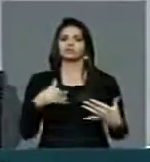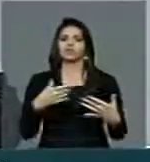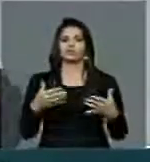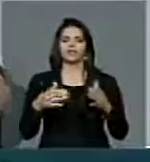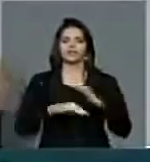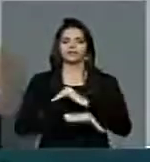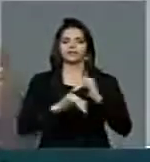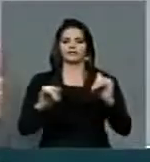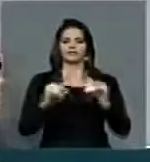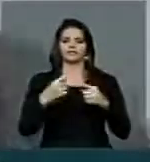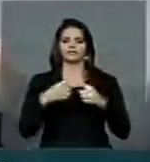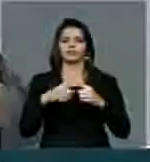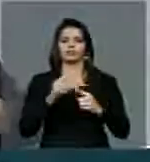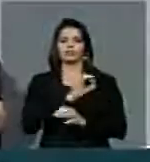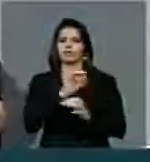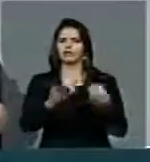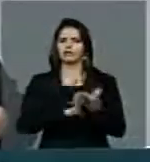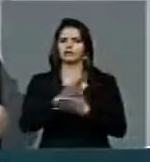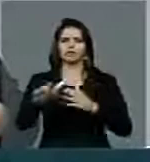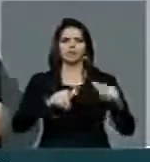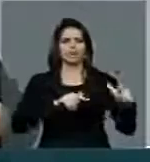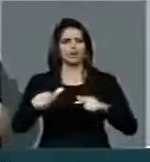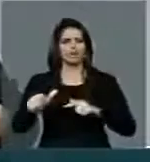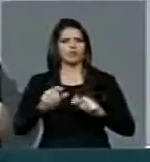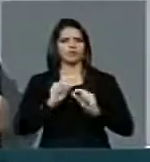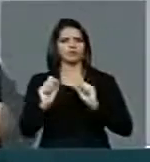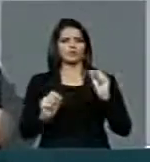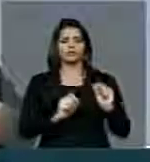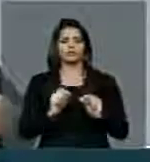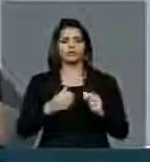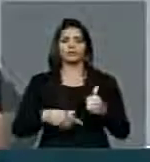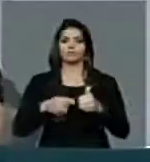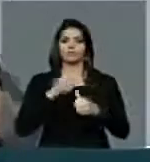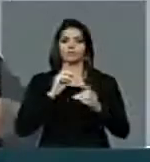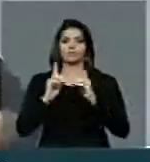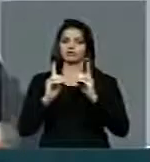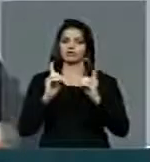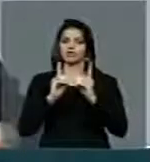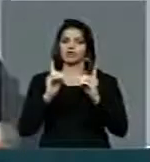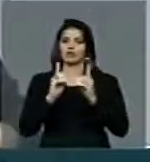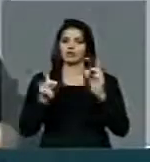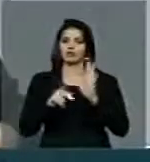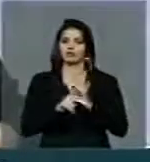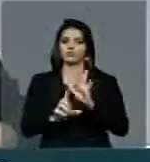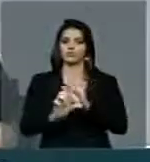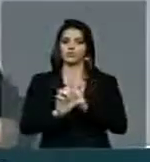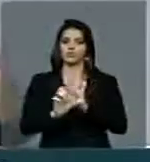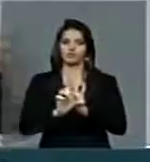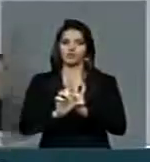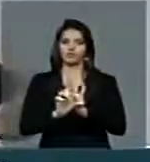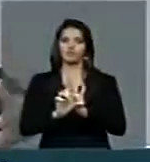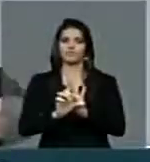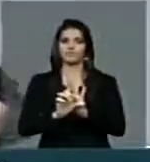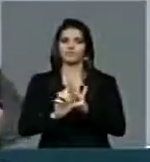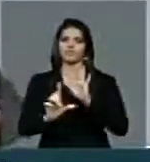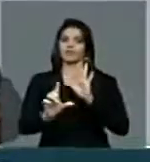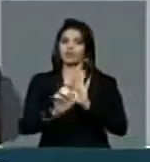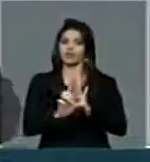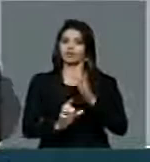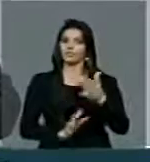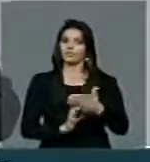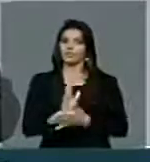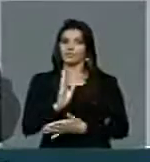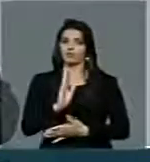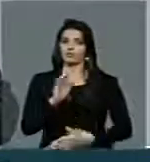que nenhum trabalho está sendo feito sem que dialogue com os princípios da lei. A lei essa